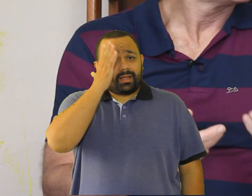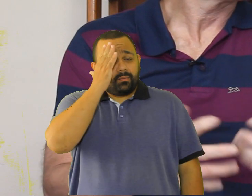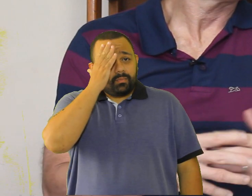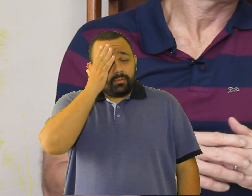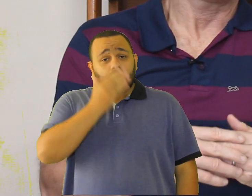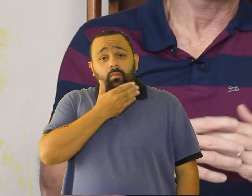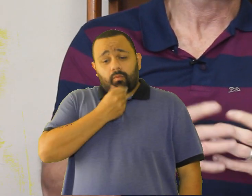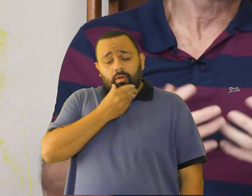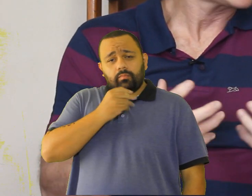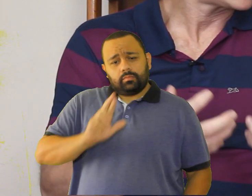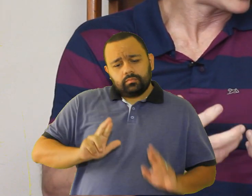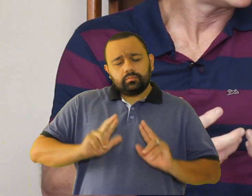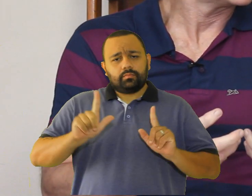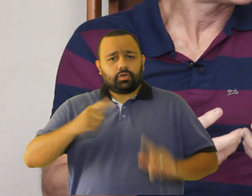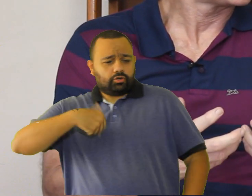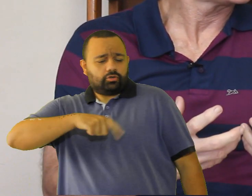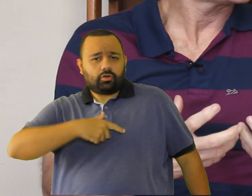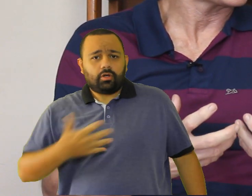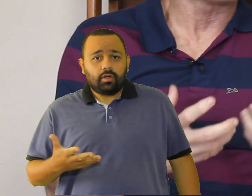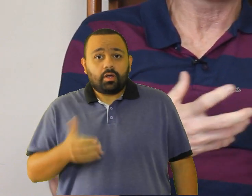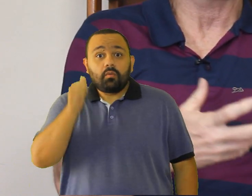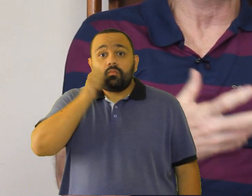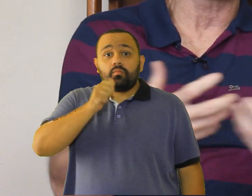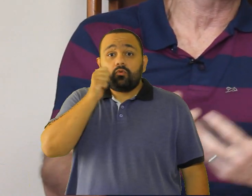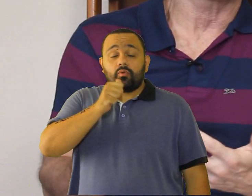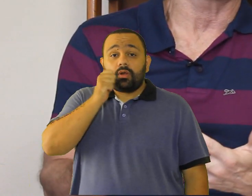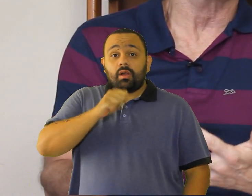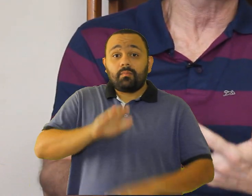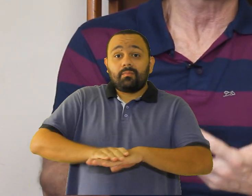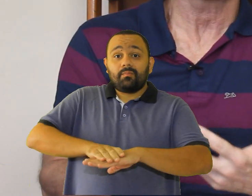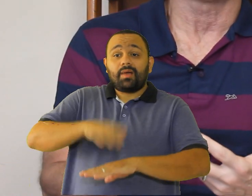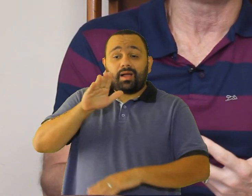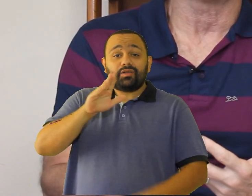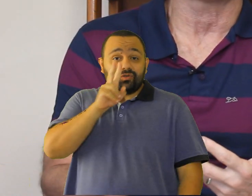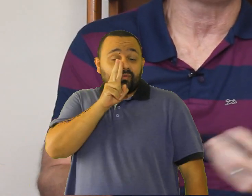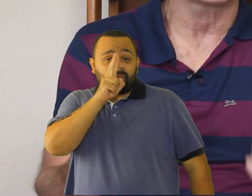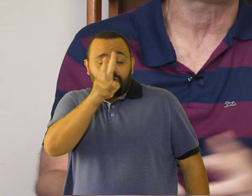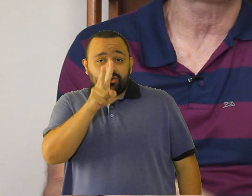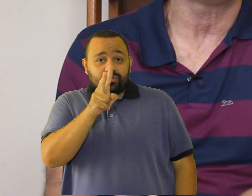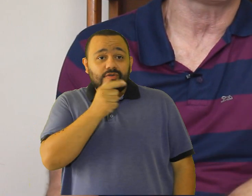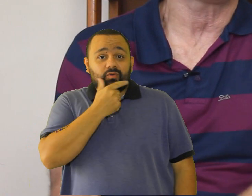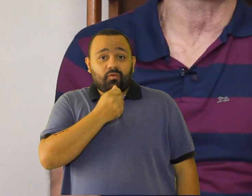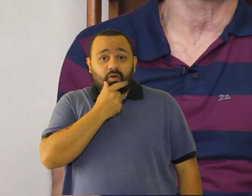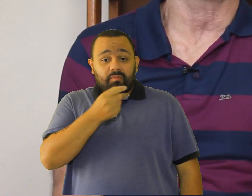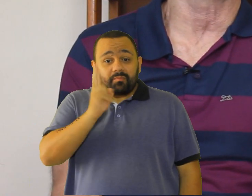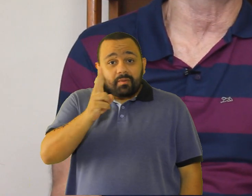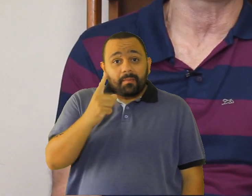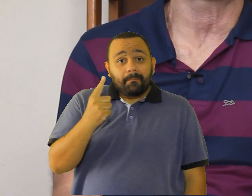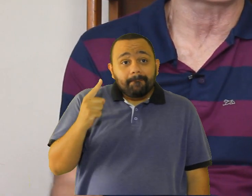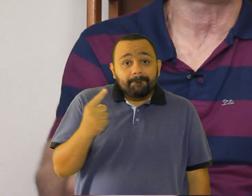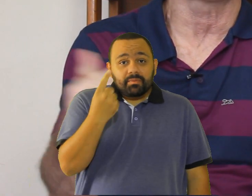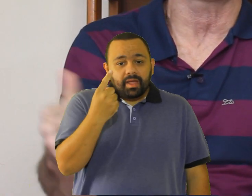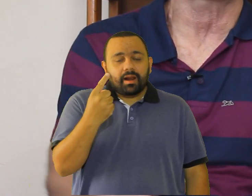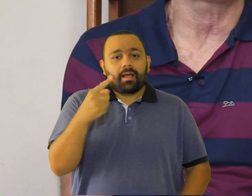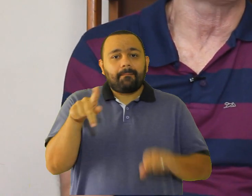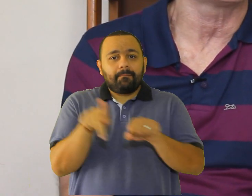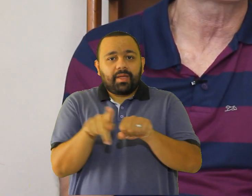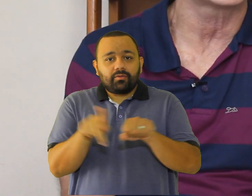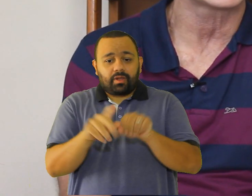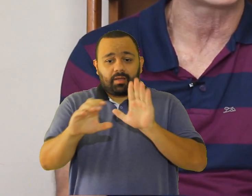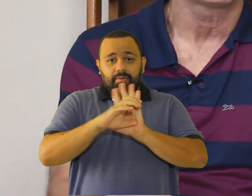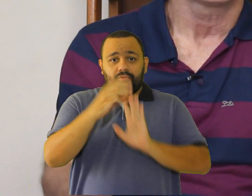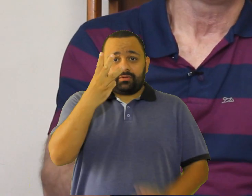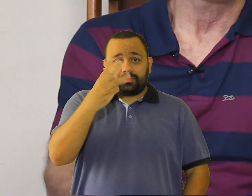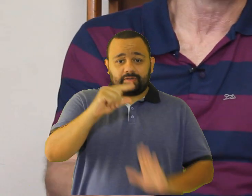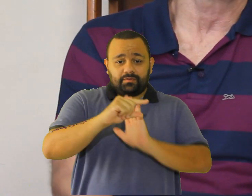nós somos diferentes e há áreas onde a mulher é mais forte que o homem, mesmo que 1 Pedro 3,7, um texto que